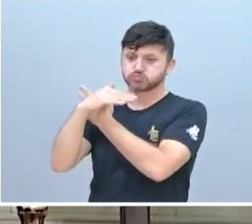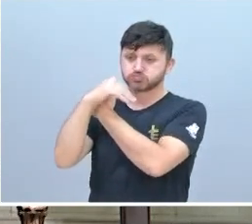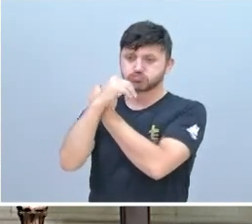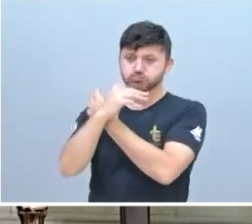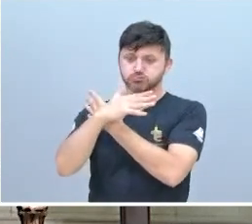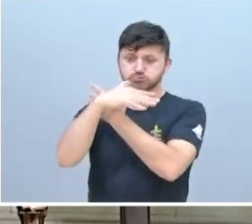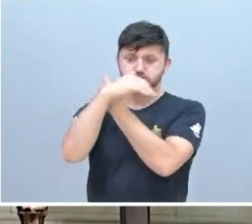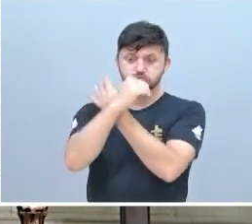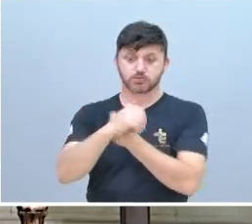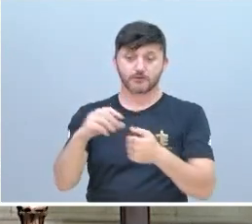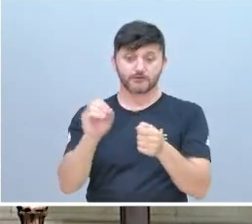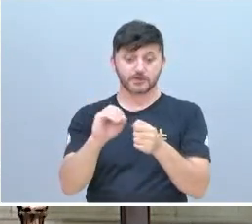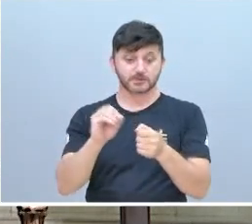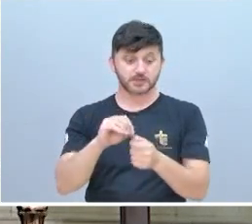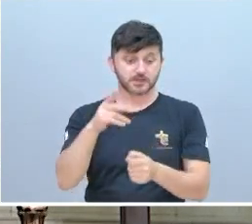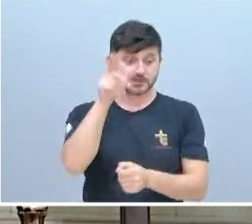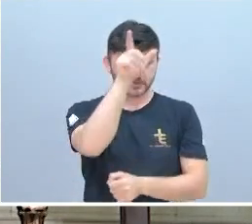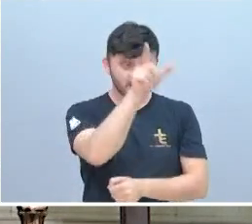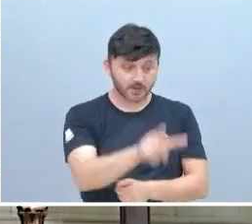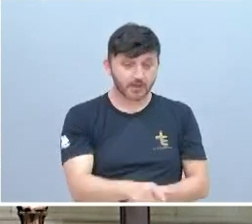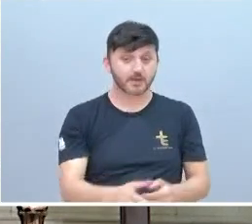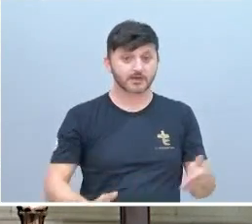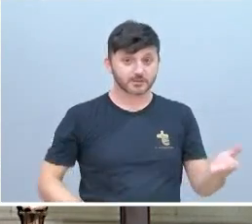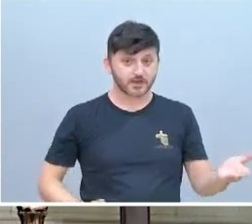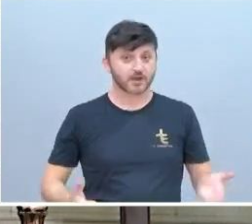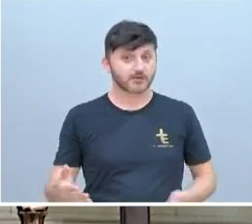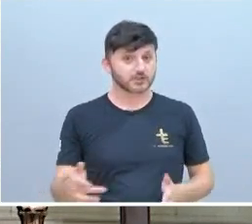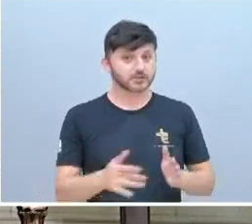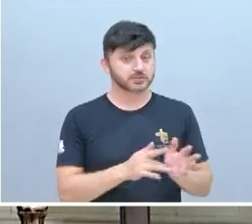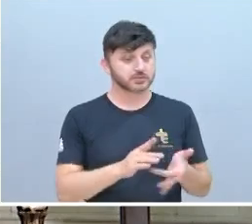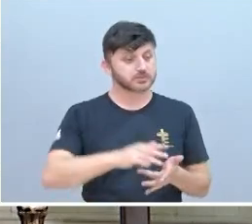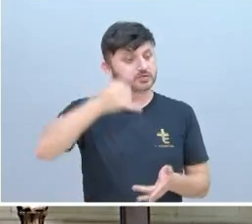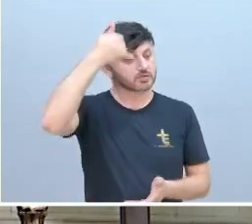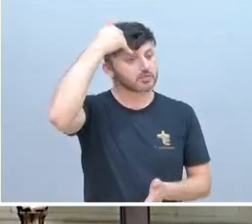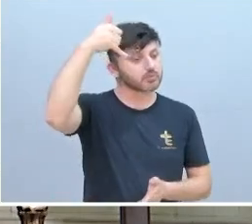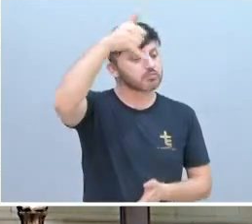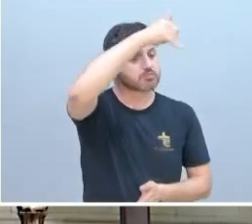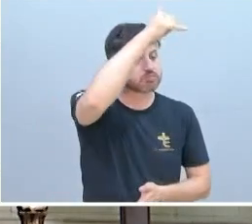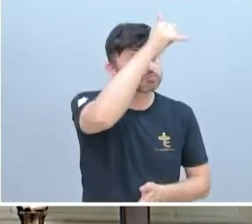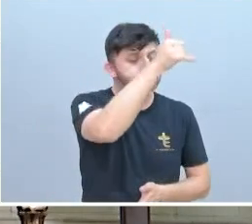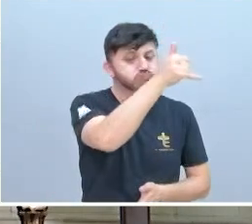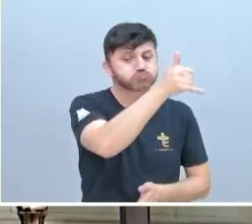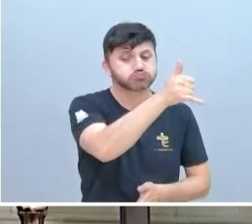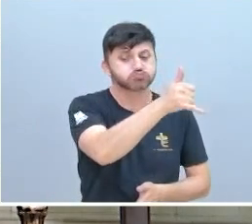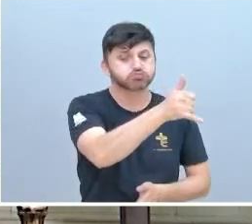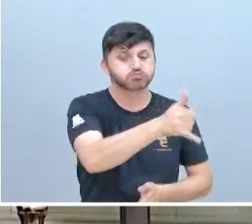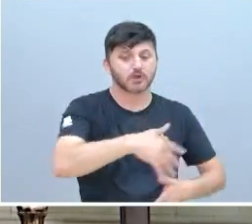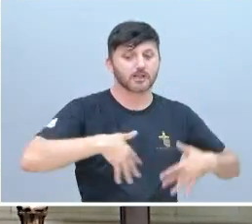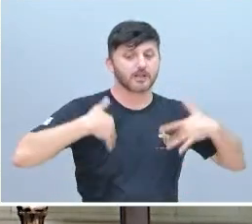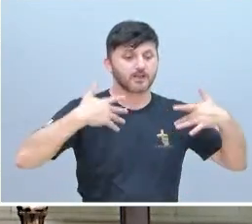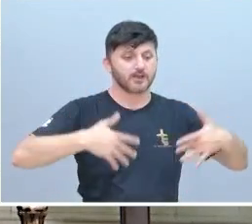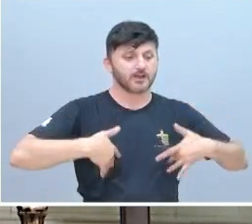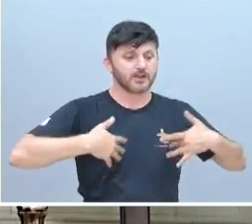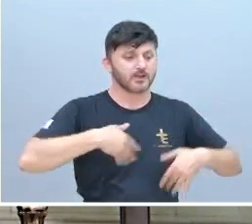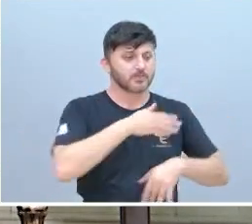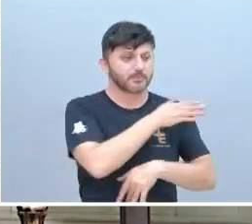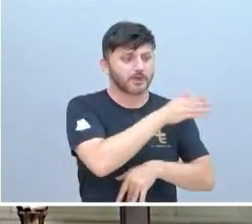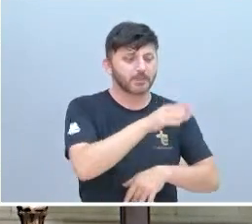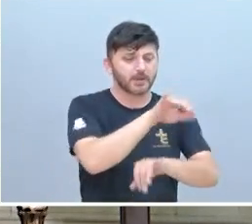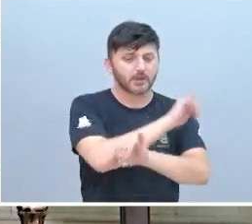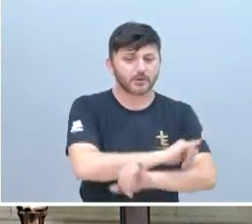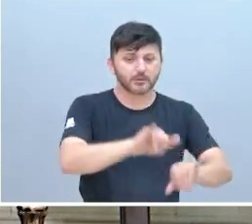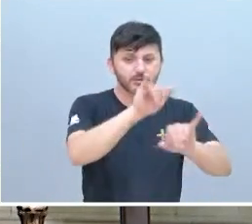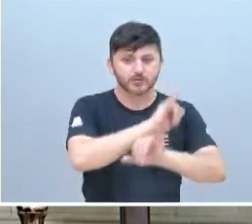fazeis saber que vosso servo Jesus Cristo foi ungido com óleo da alegria e enviado para evangelizar